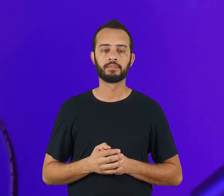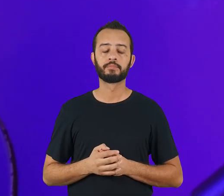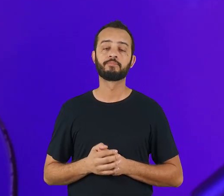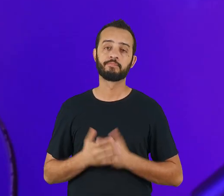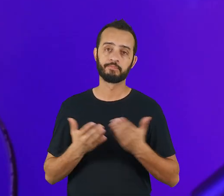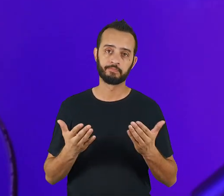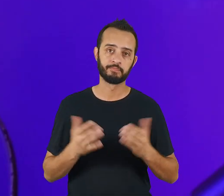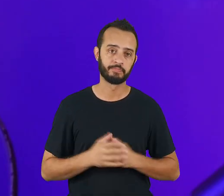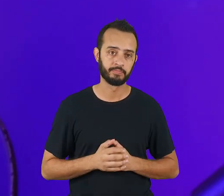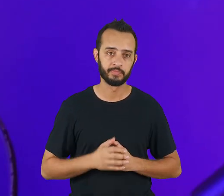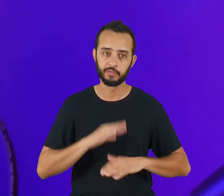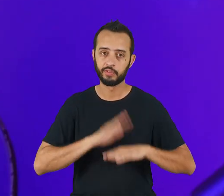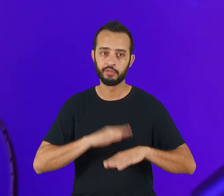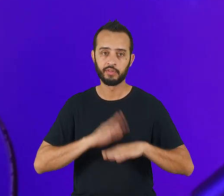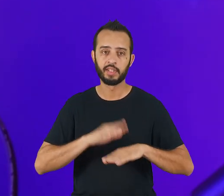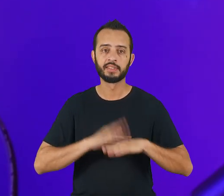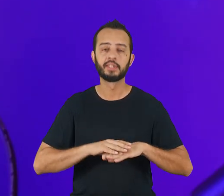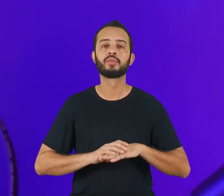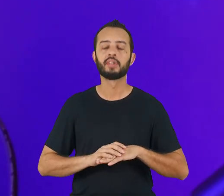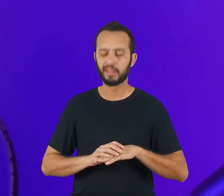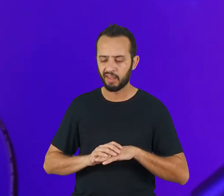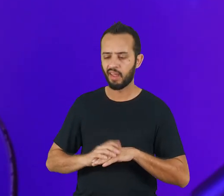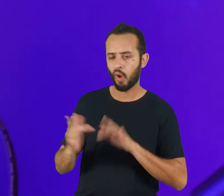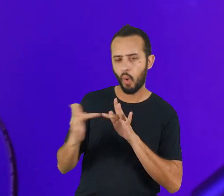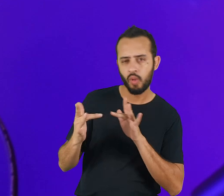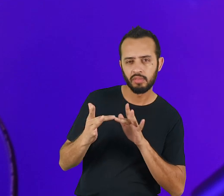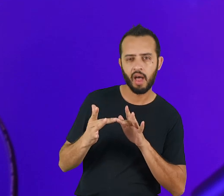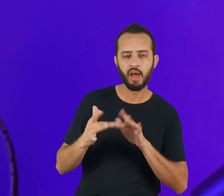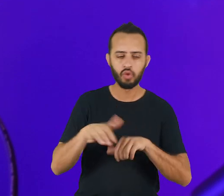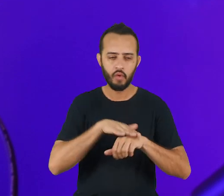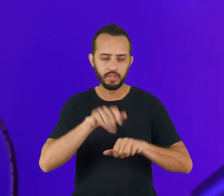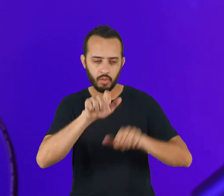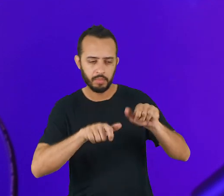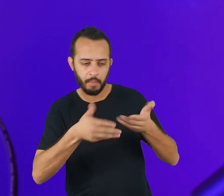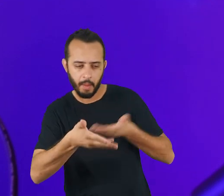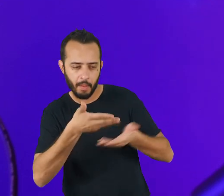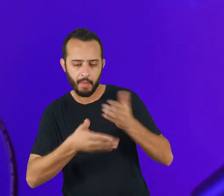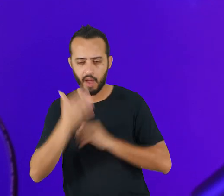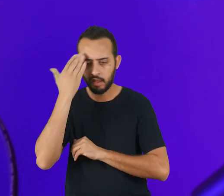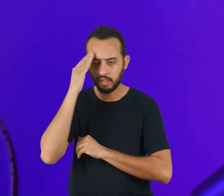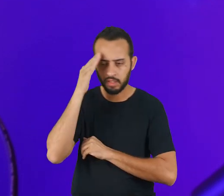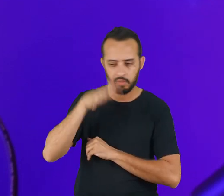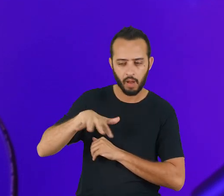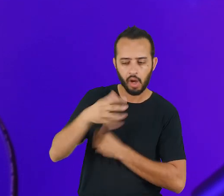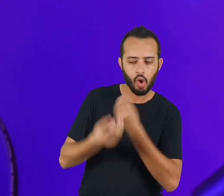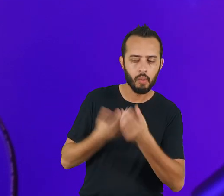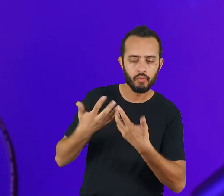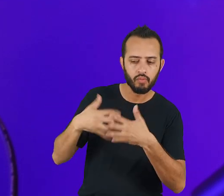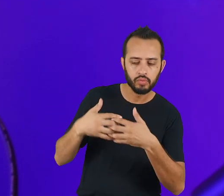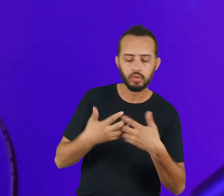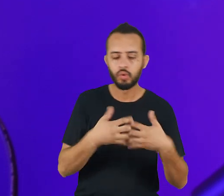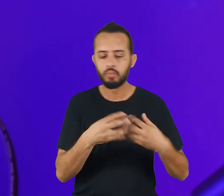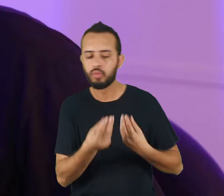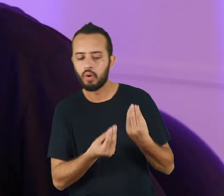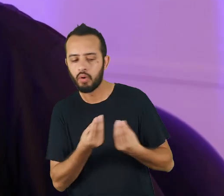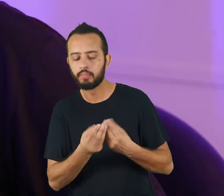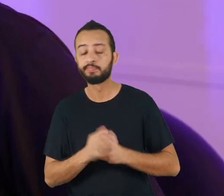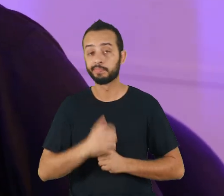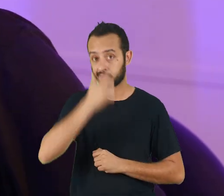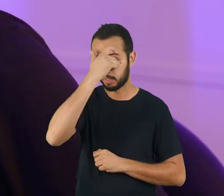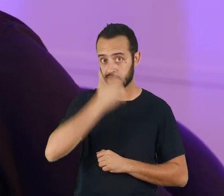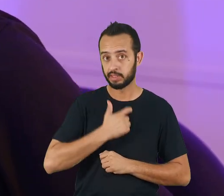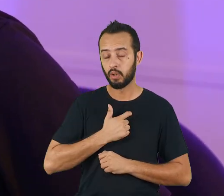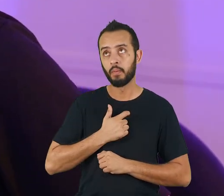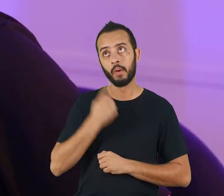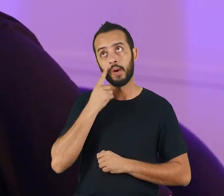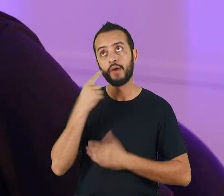e fazendo Network né conversando com as pessoas entendendo sabendo das áreas é se eu puder eu